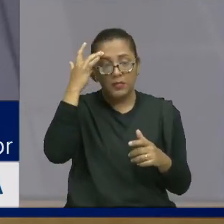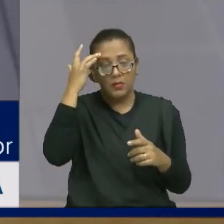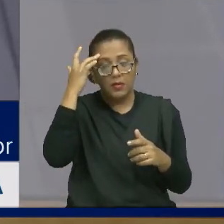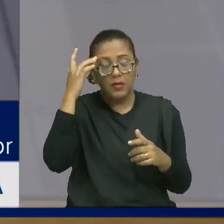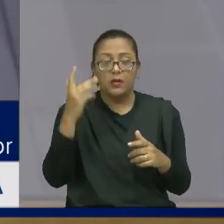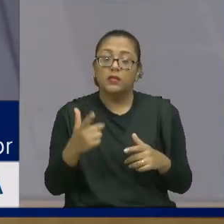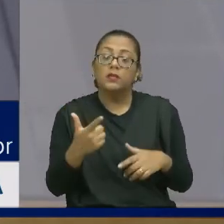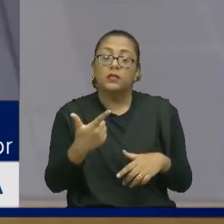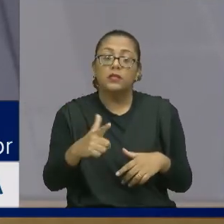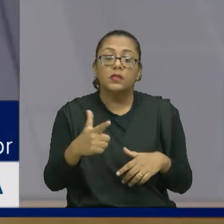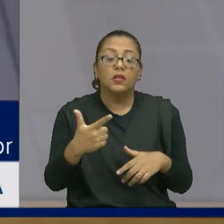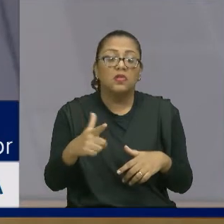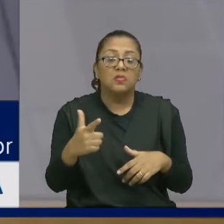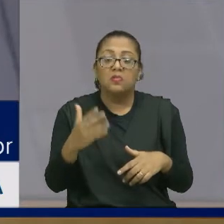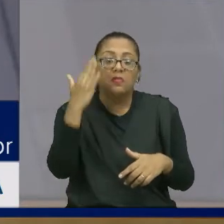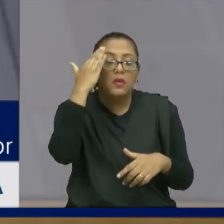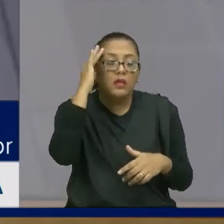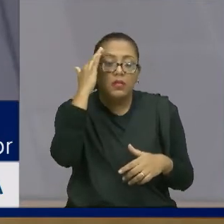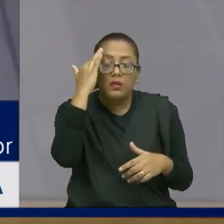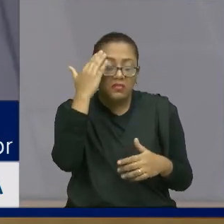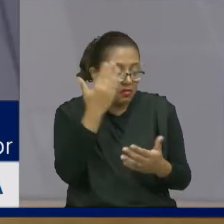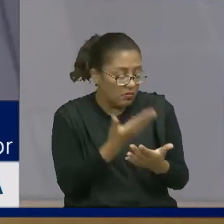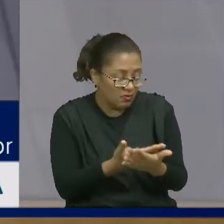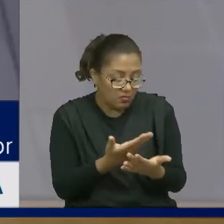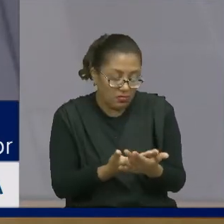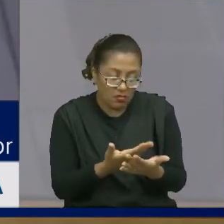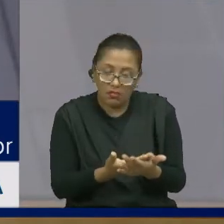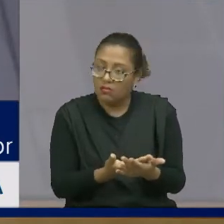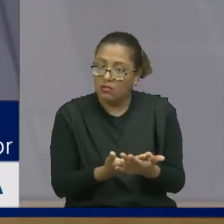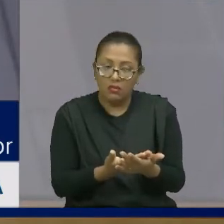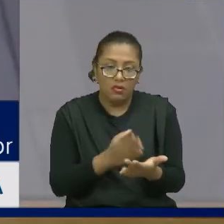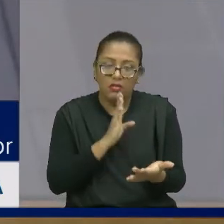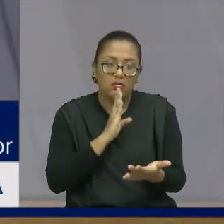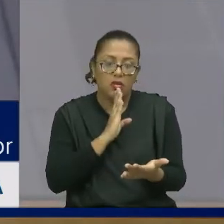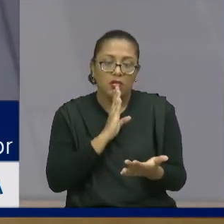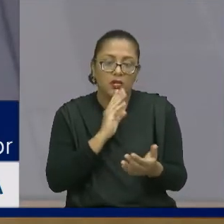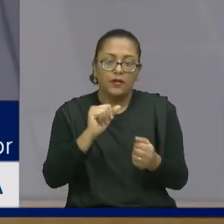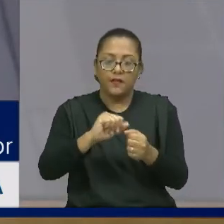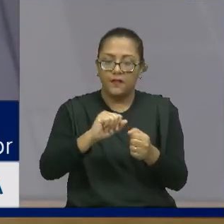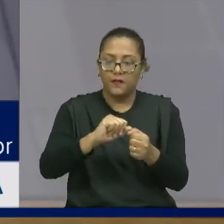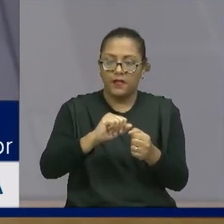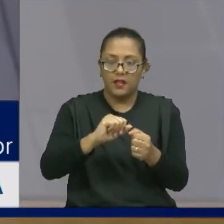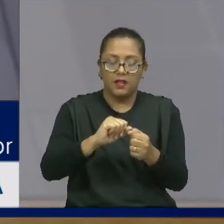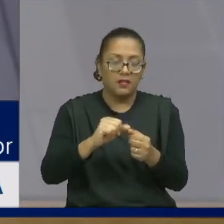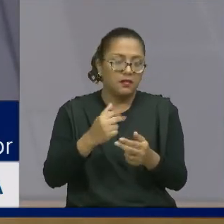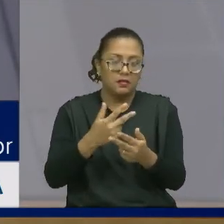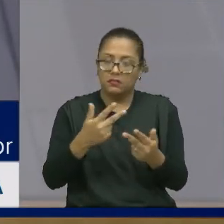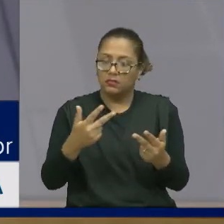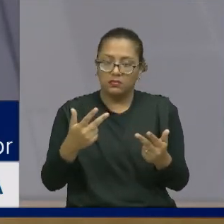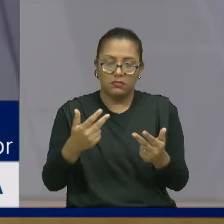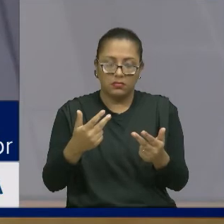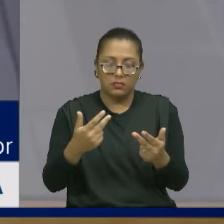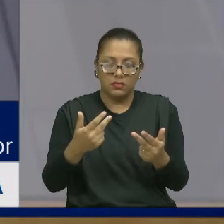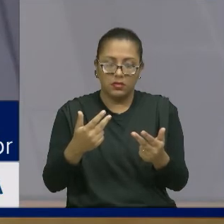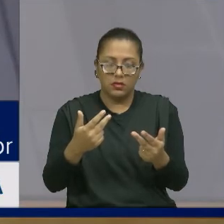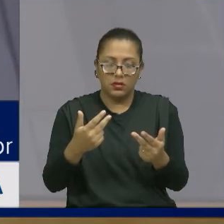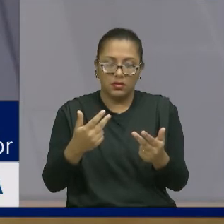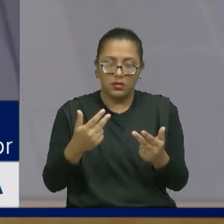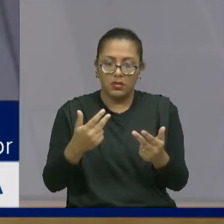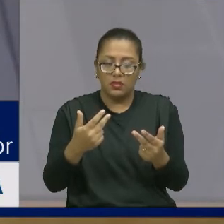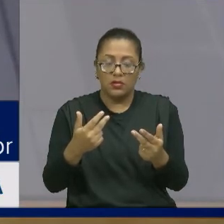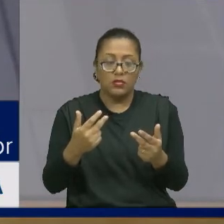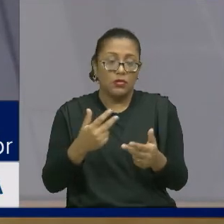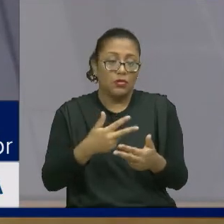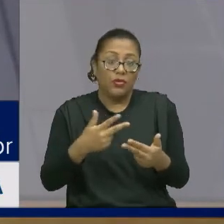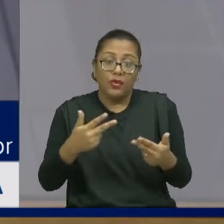devida especialização e conhecimento façam proposições em matérias de grande